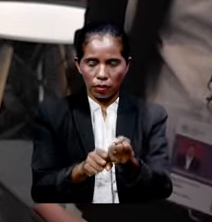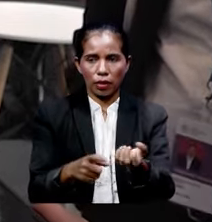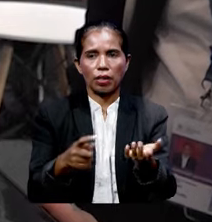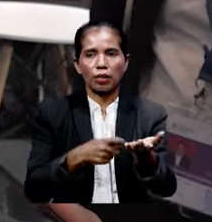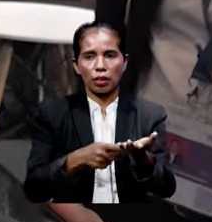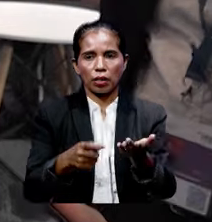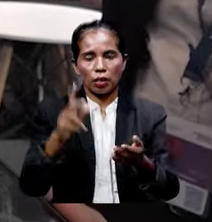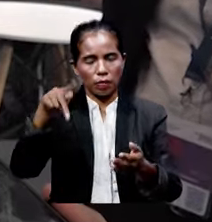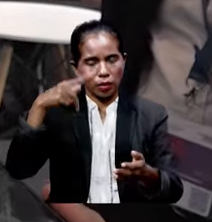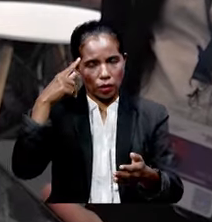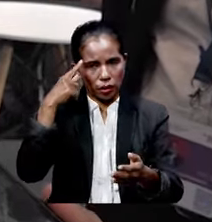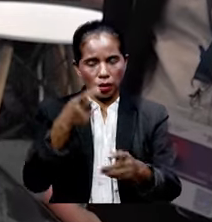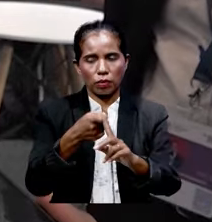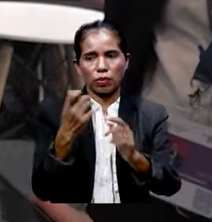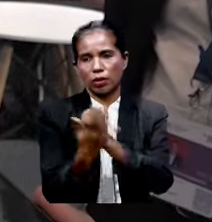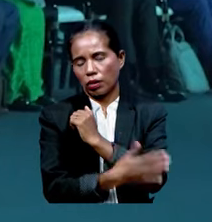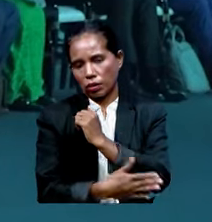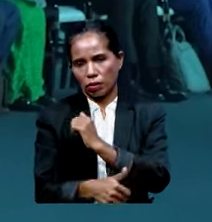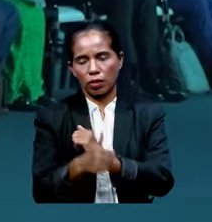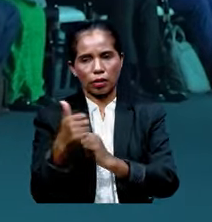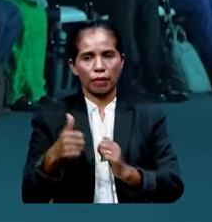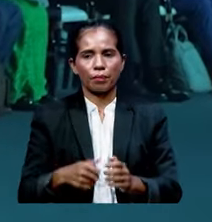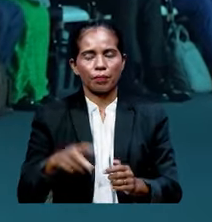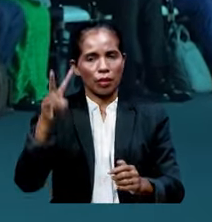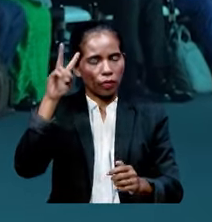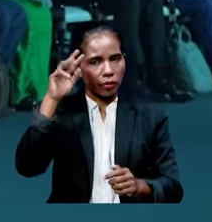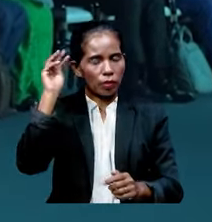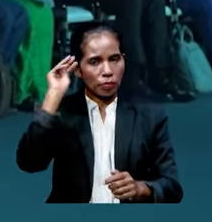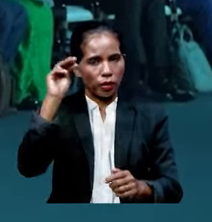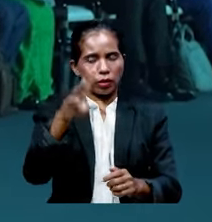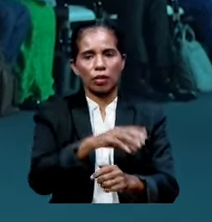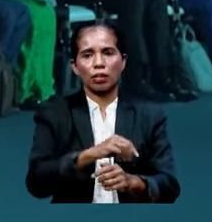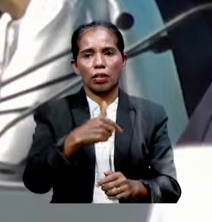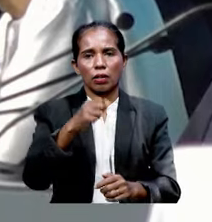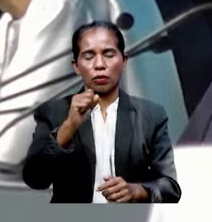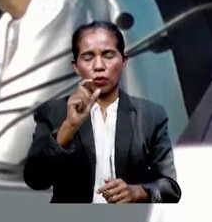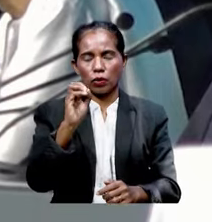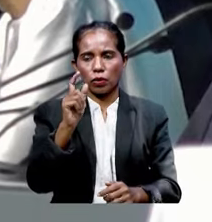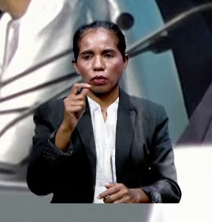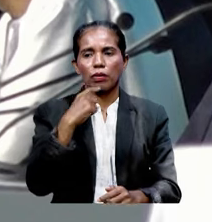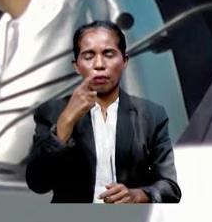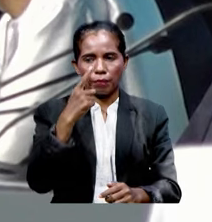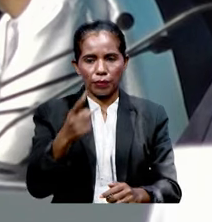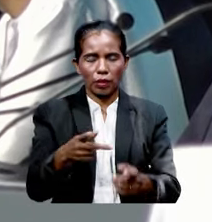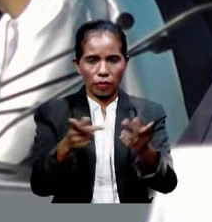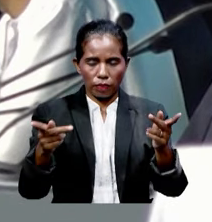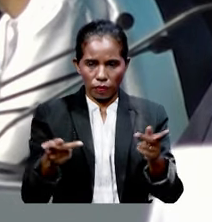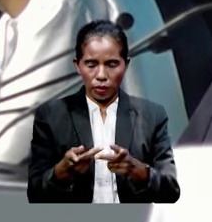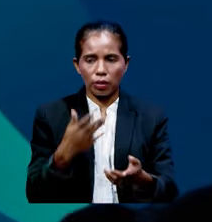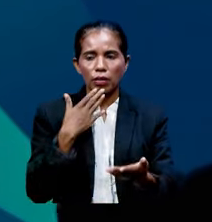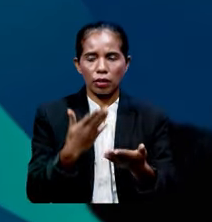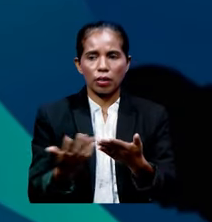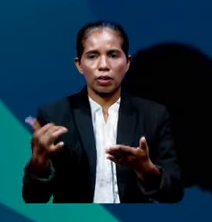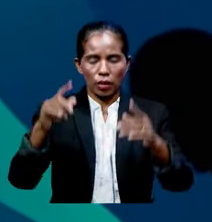tecnicamente, politicamente, a nação ser selo. Vice-ministro Comércio e Indústria, Augusto Júnior Trindade, Hateten, a área potencial Sira Neve Dadão,